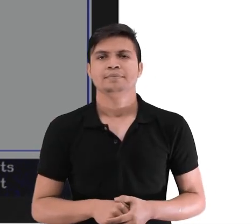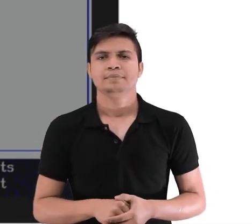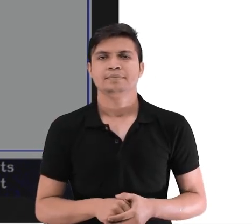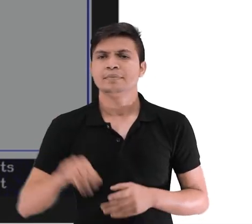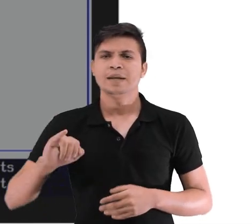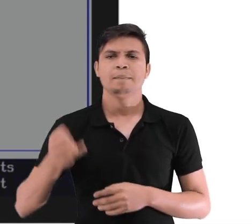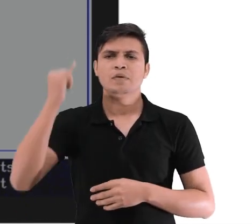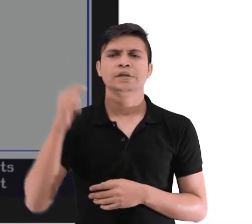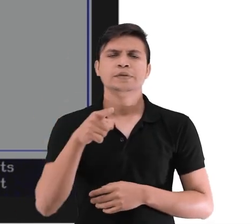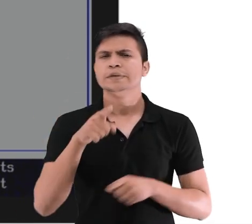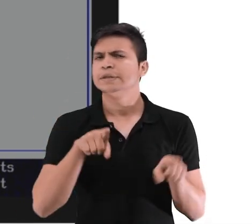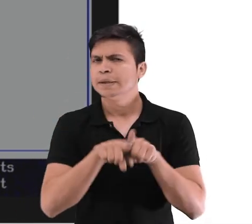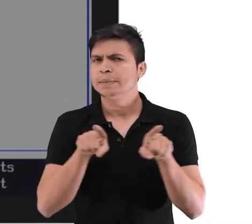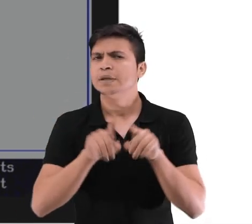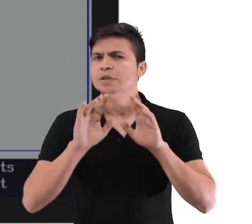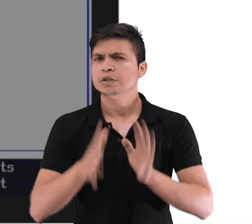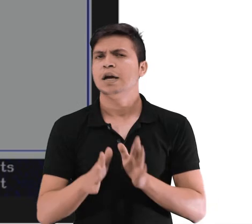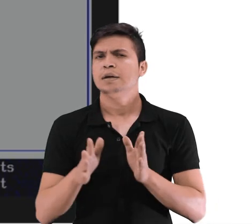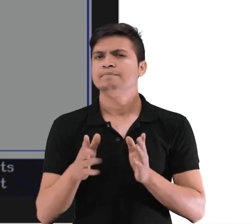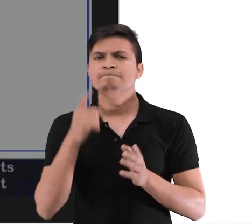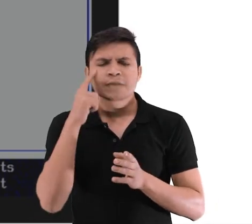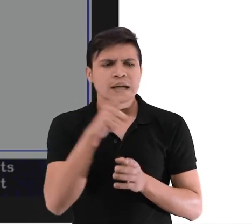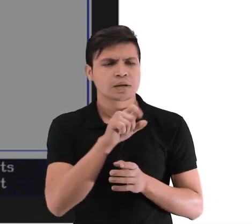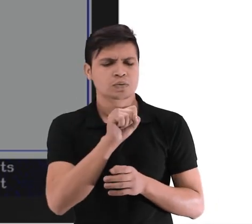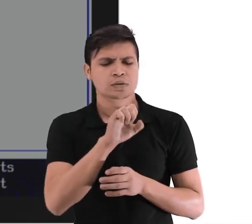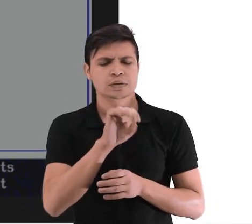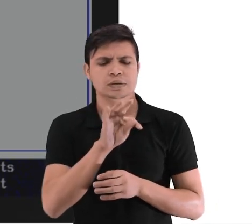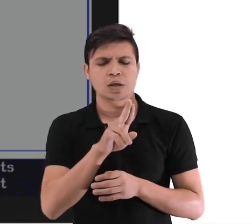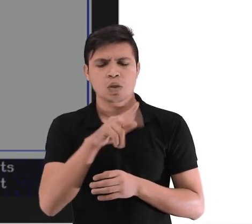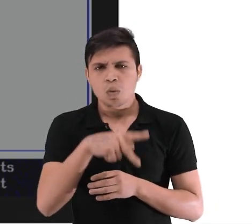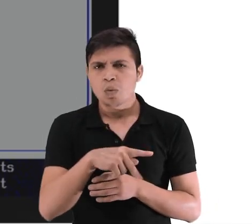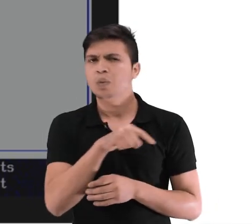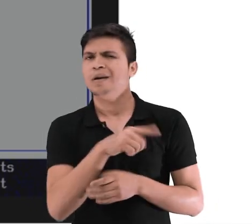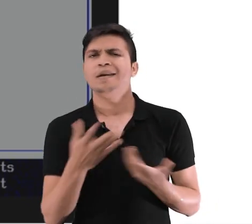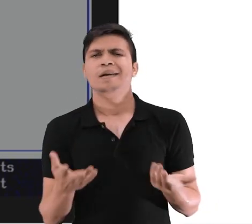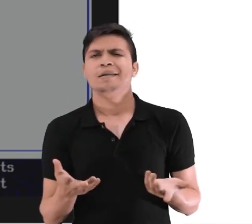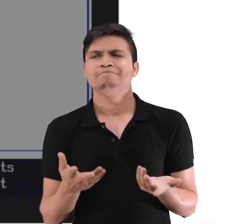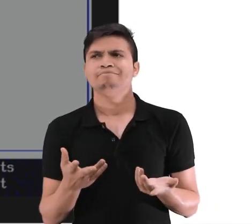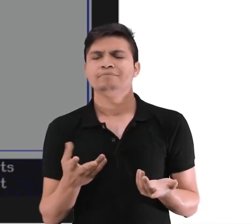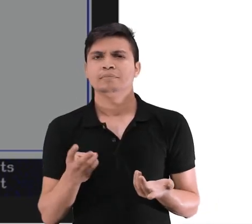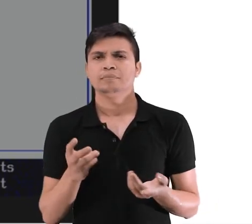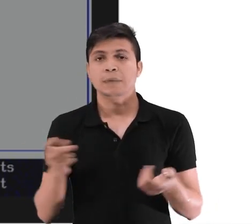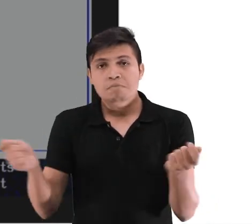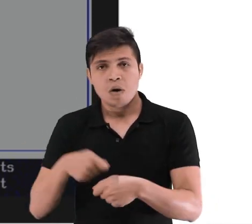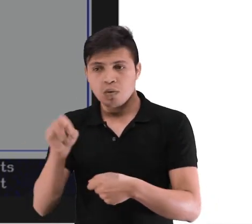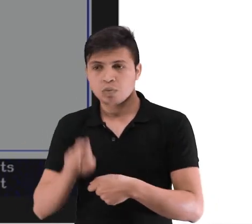Aproveitando que você já vai estar aqui no setup, no caso, quando você habilitar essa opção de